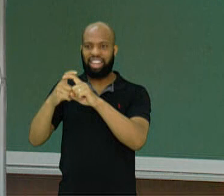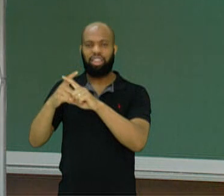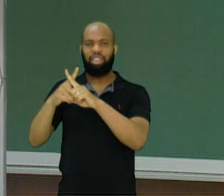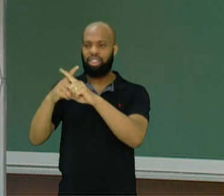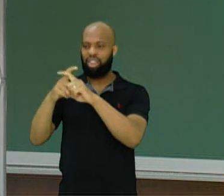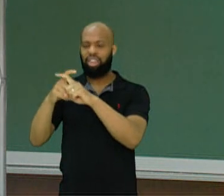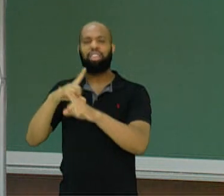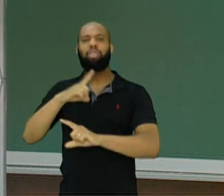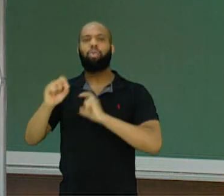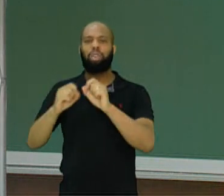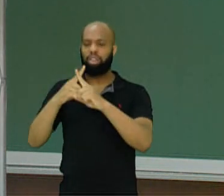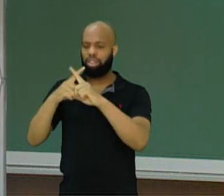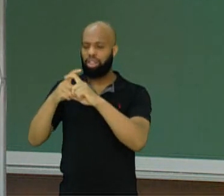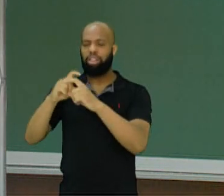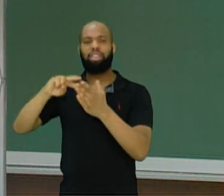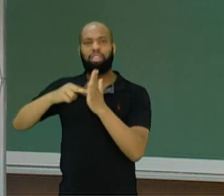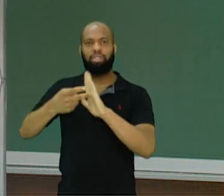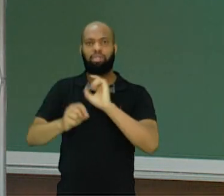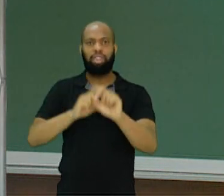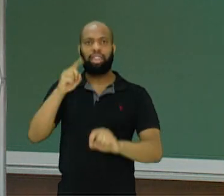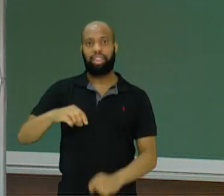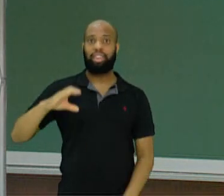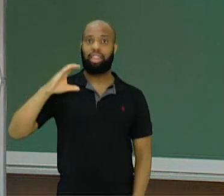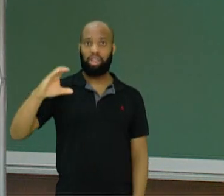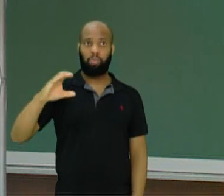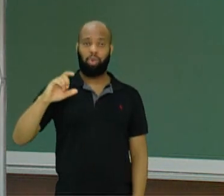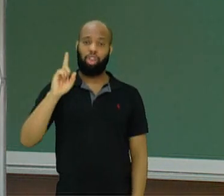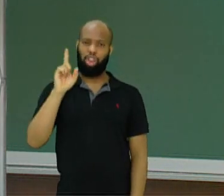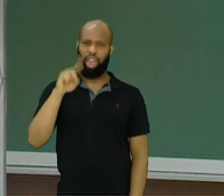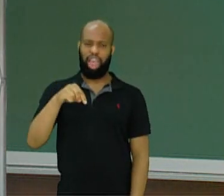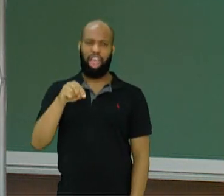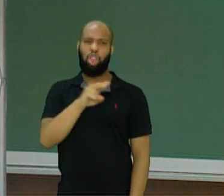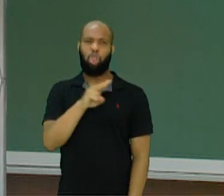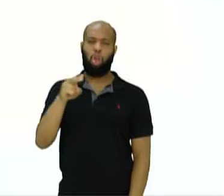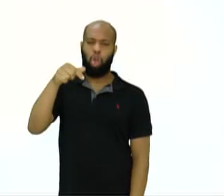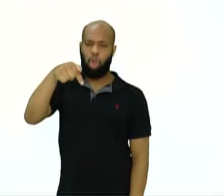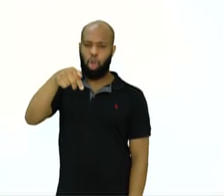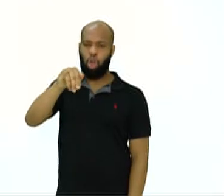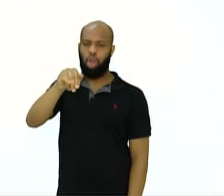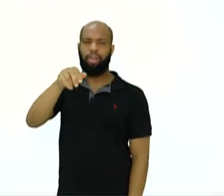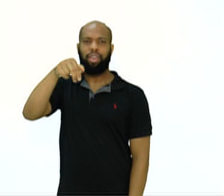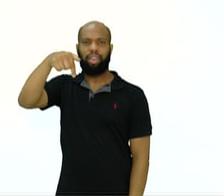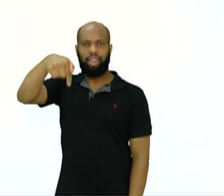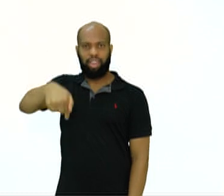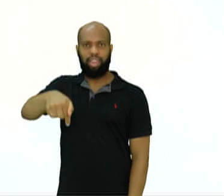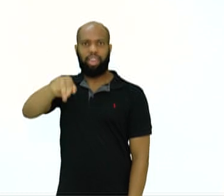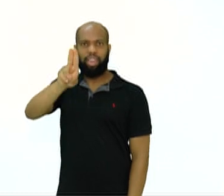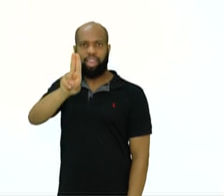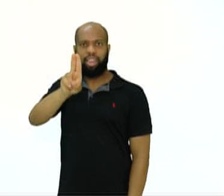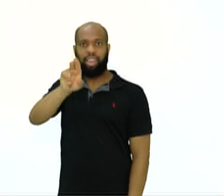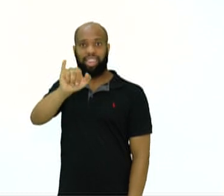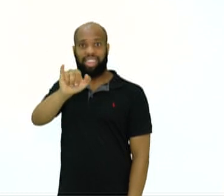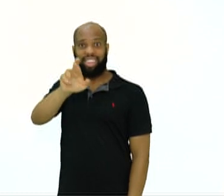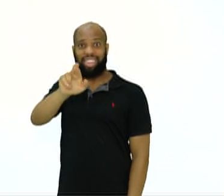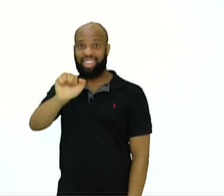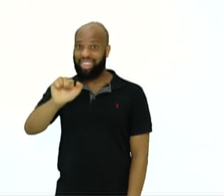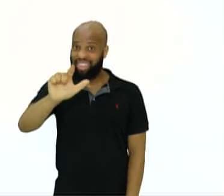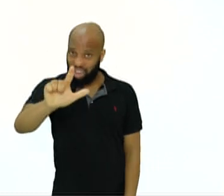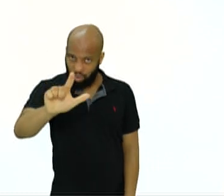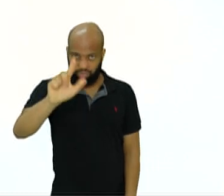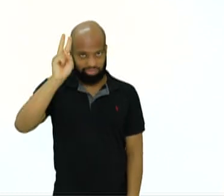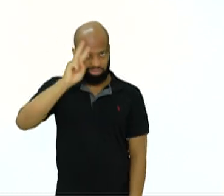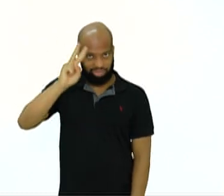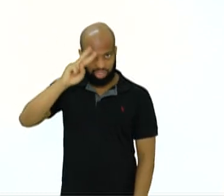esse asterisco, ele se refere a um carbono quiral. Lembra da isomeria? É um carbono quiral. Então eu